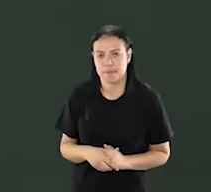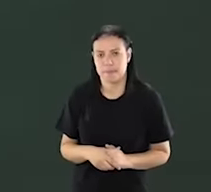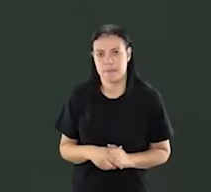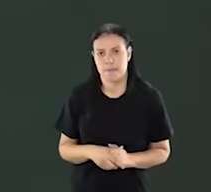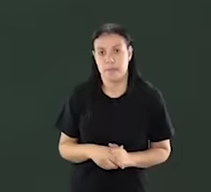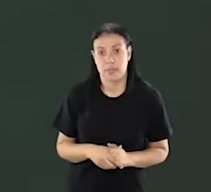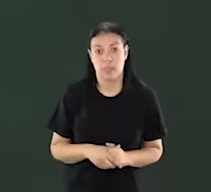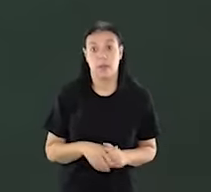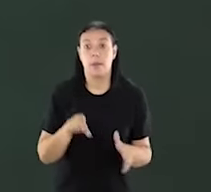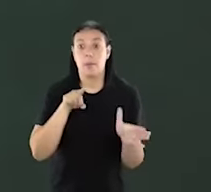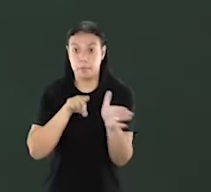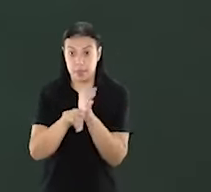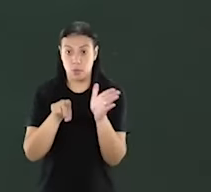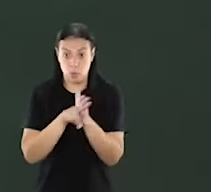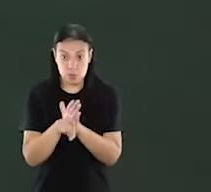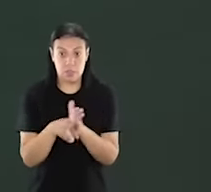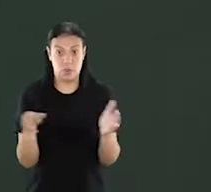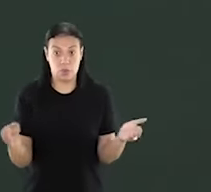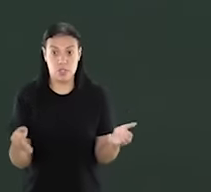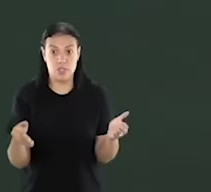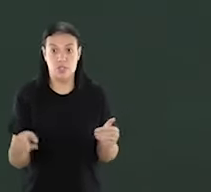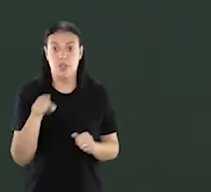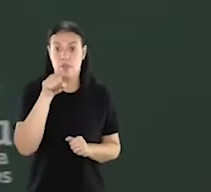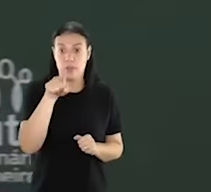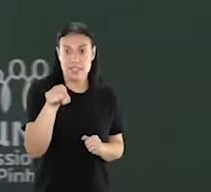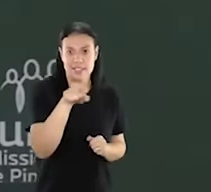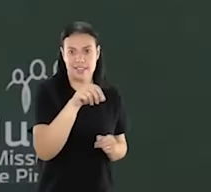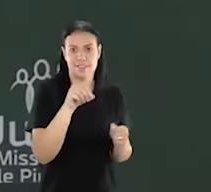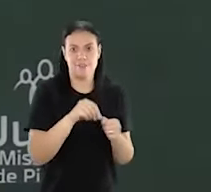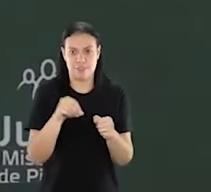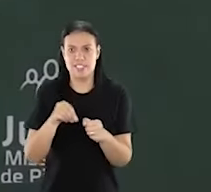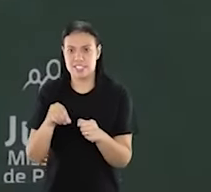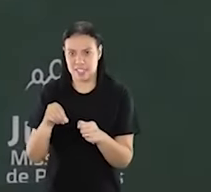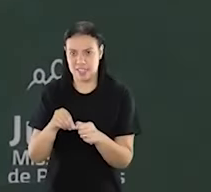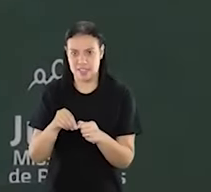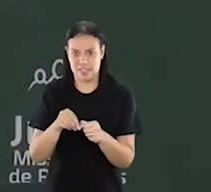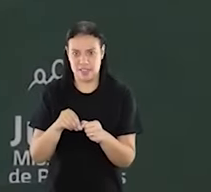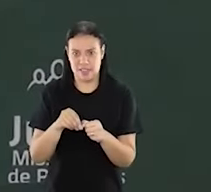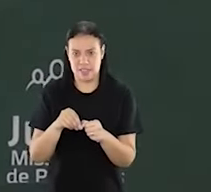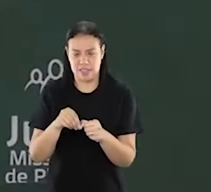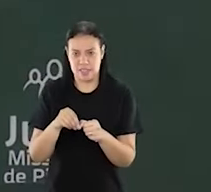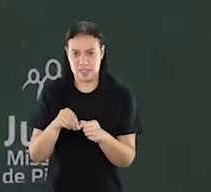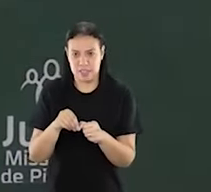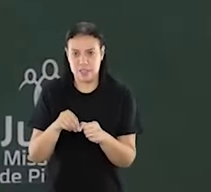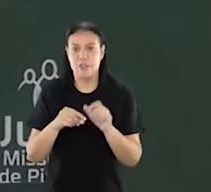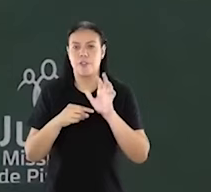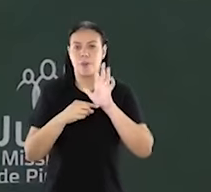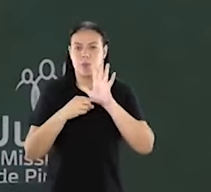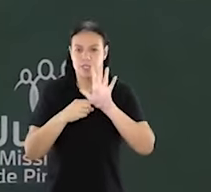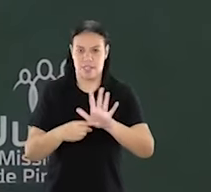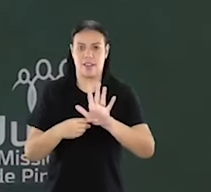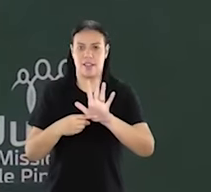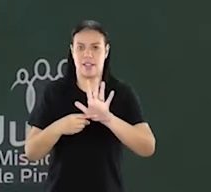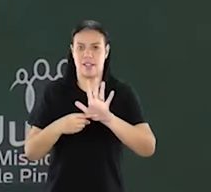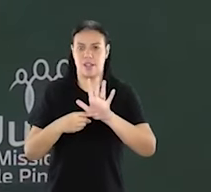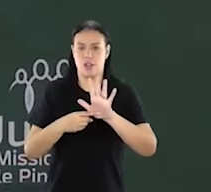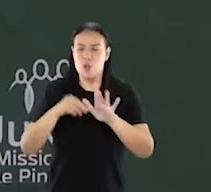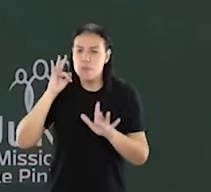A pergunta é: o que é que você hoje vai fazer que vai reverberar para as futuras gerações?